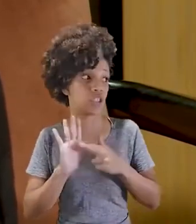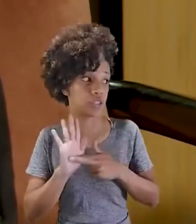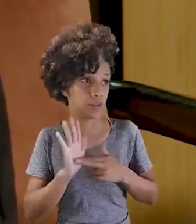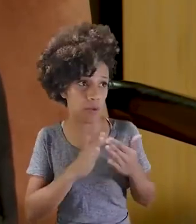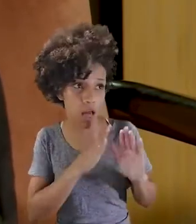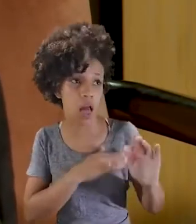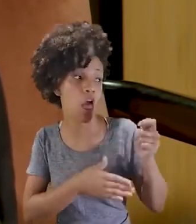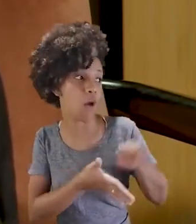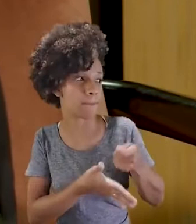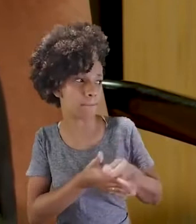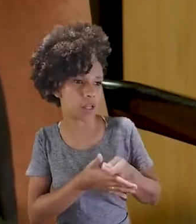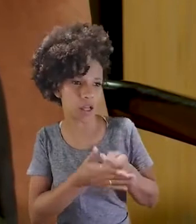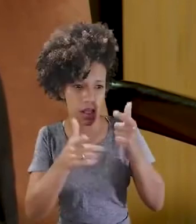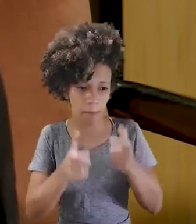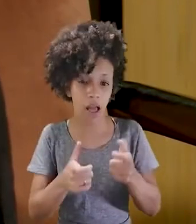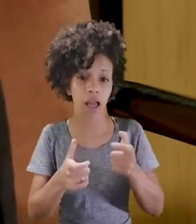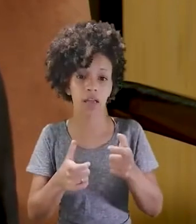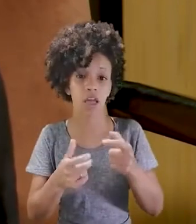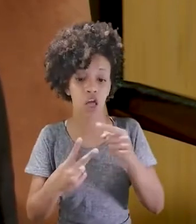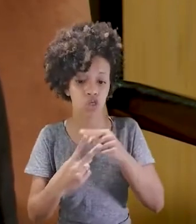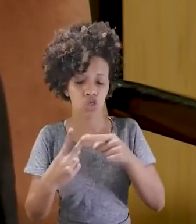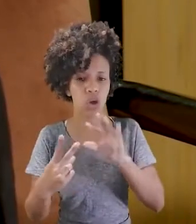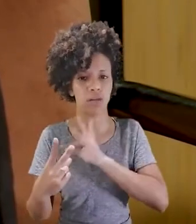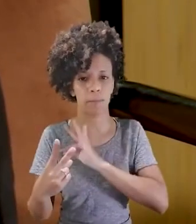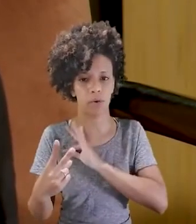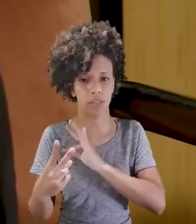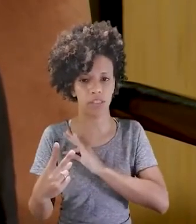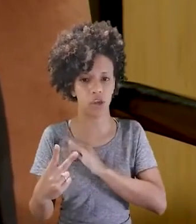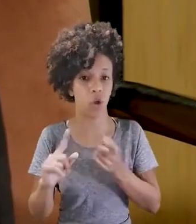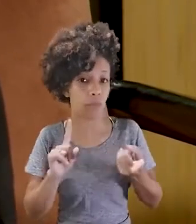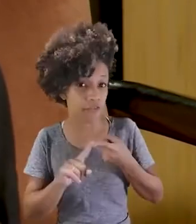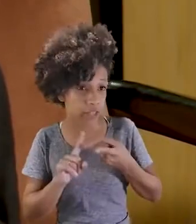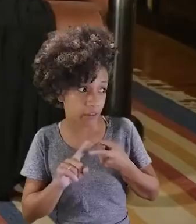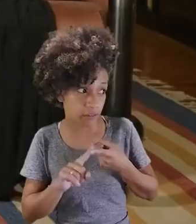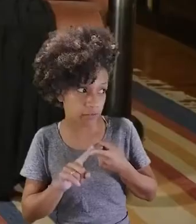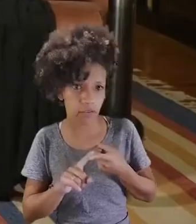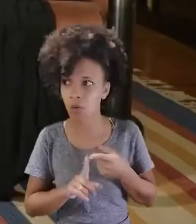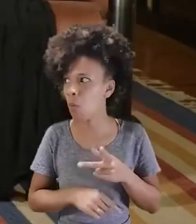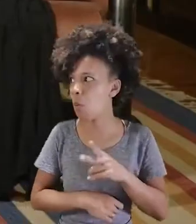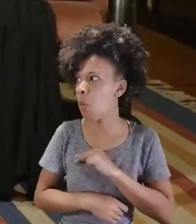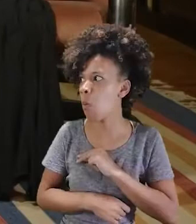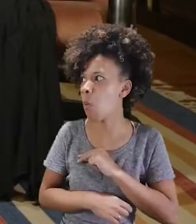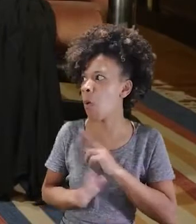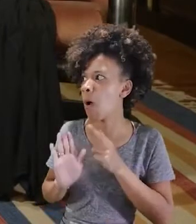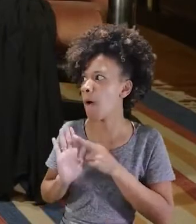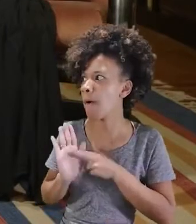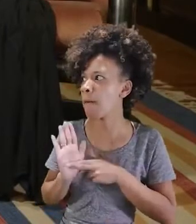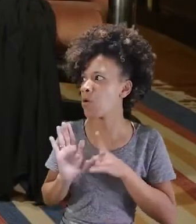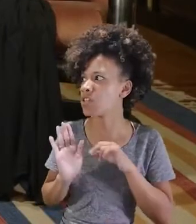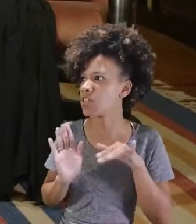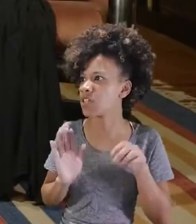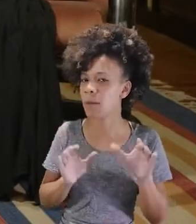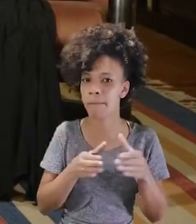é obrigado a matar pelo menos dois policiais como forma de ir né se vingar